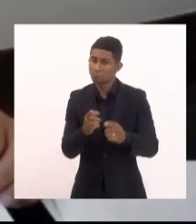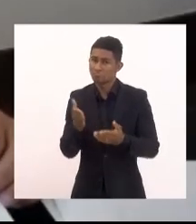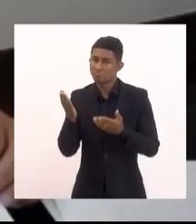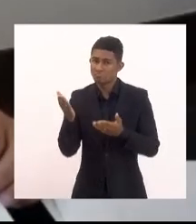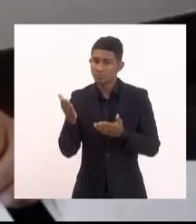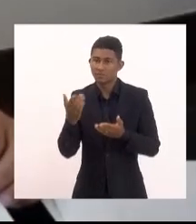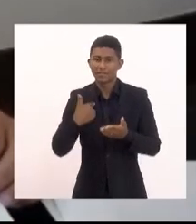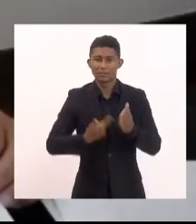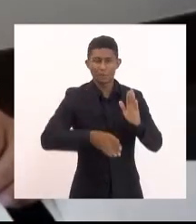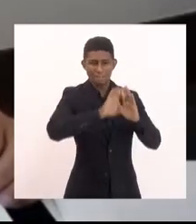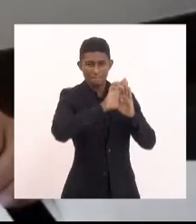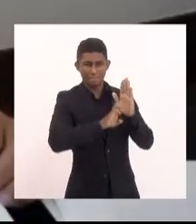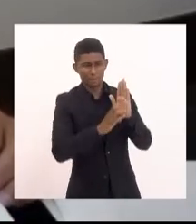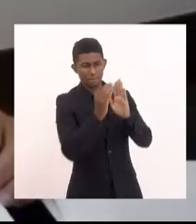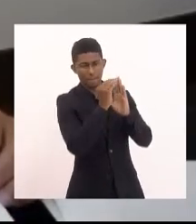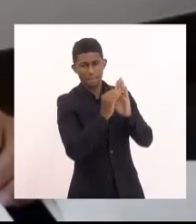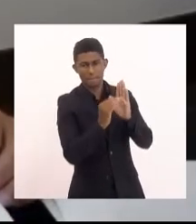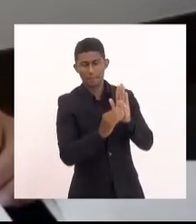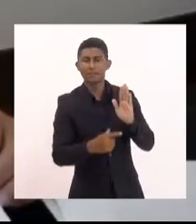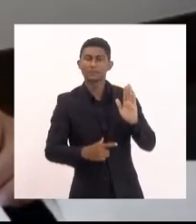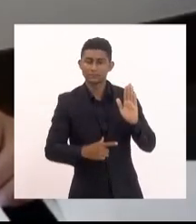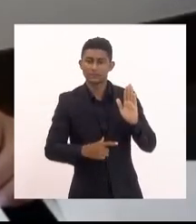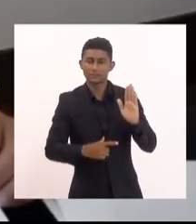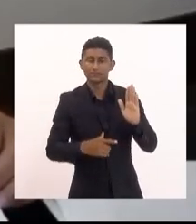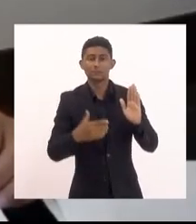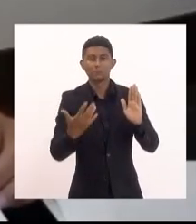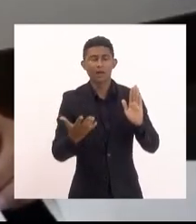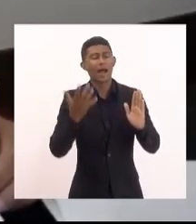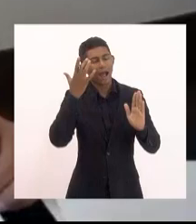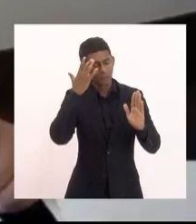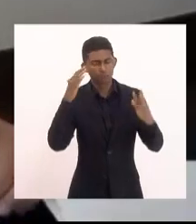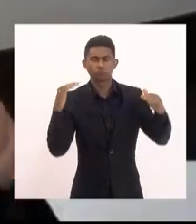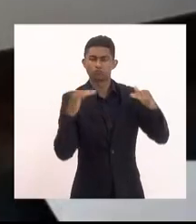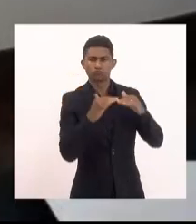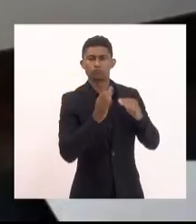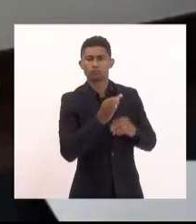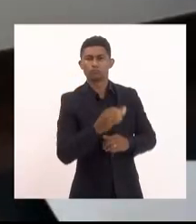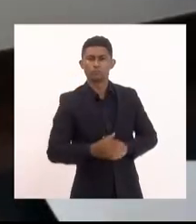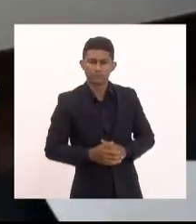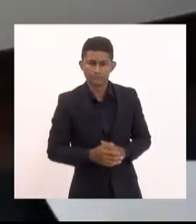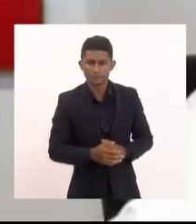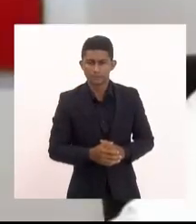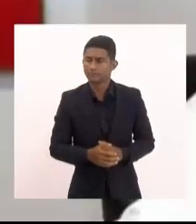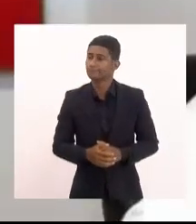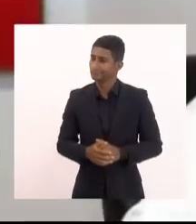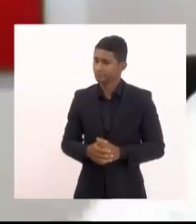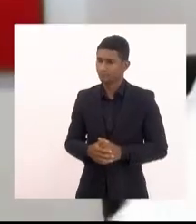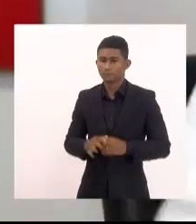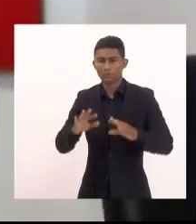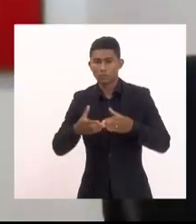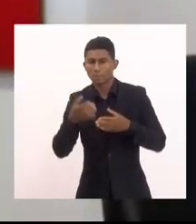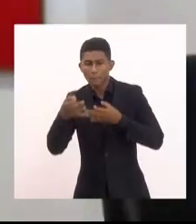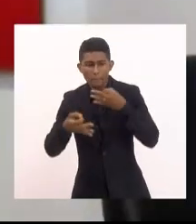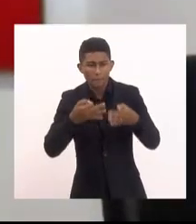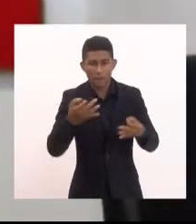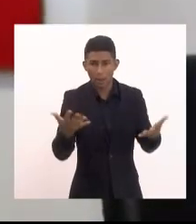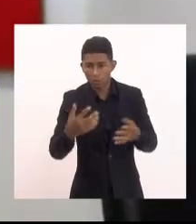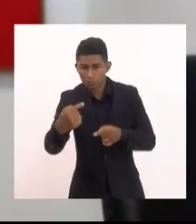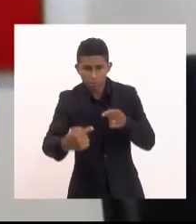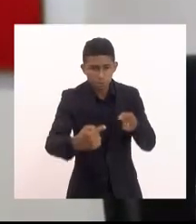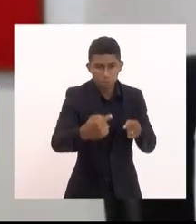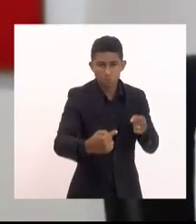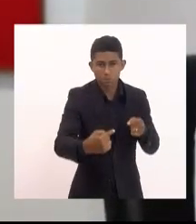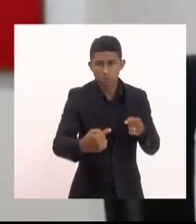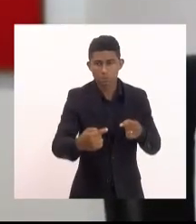Eu fiz emenda, inclusive, nesse sentido, mas o parecer no mérito é favorável. Os pareceres emitidos em discussão.